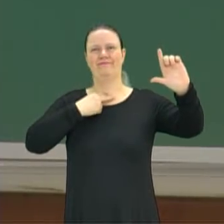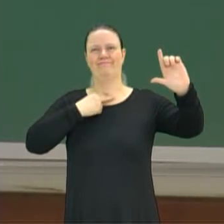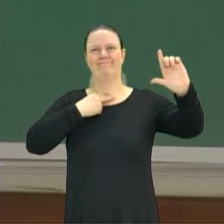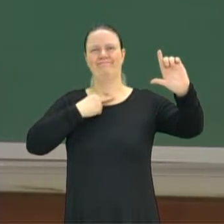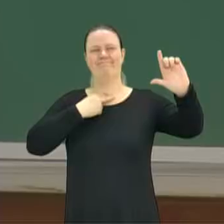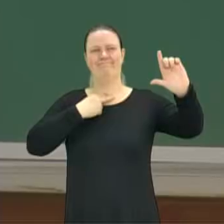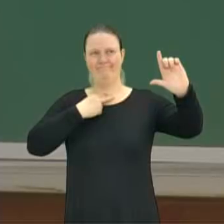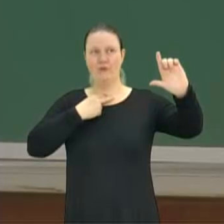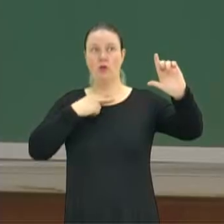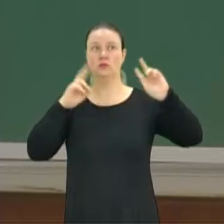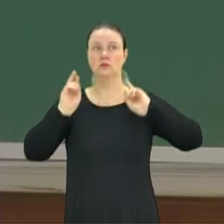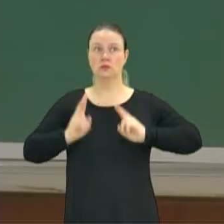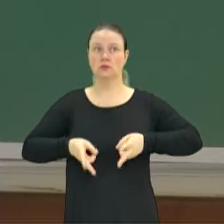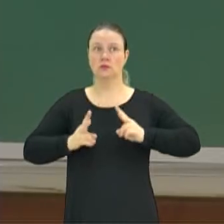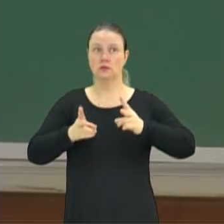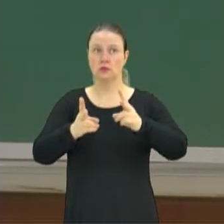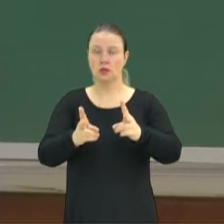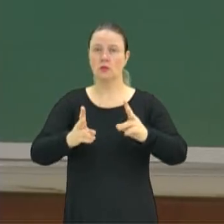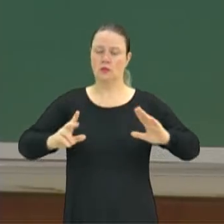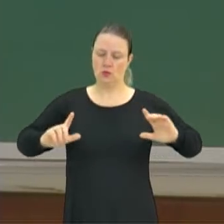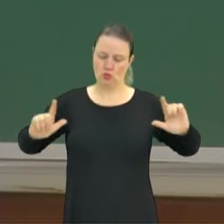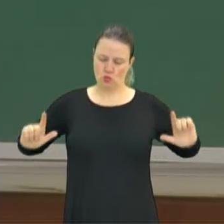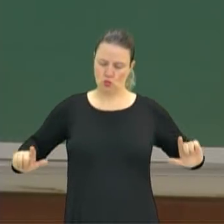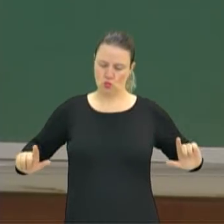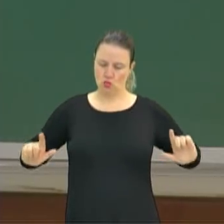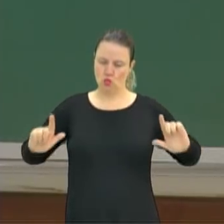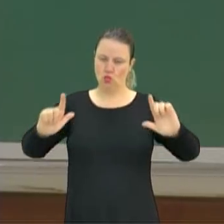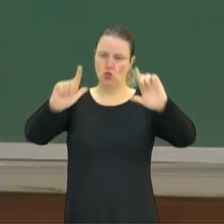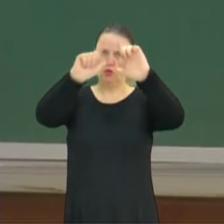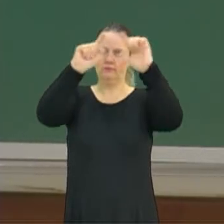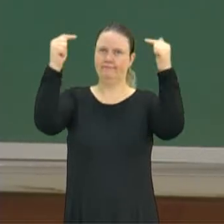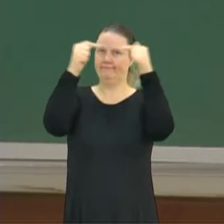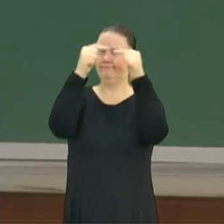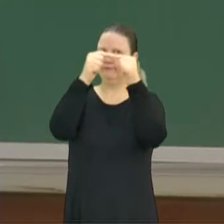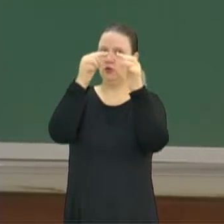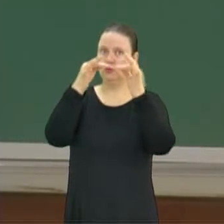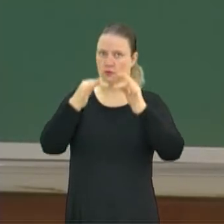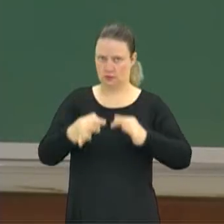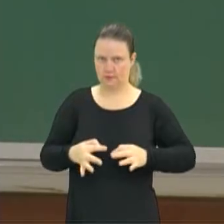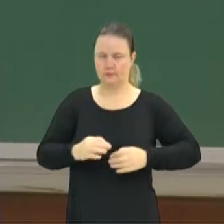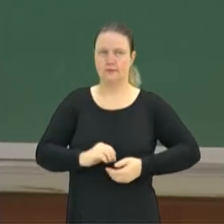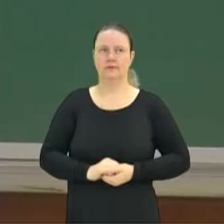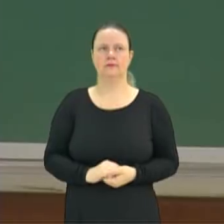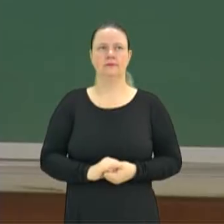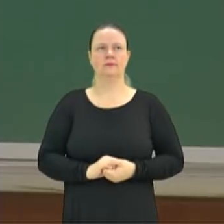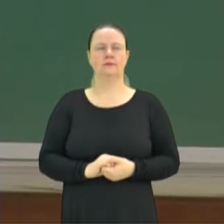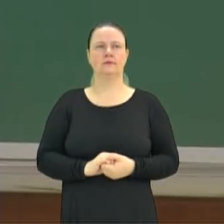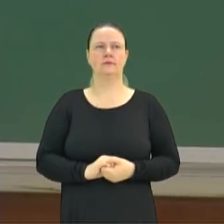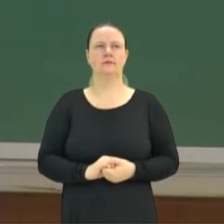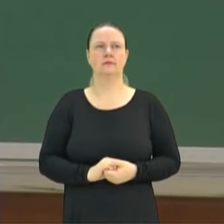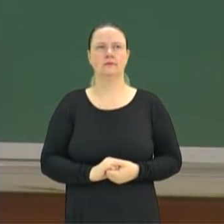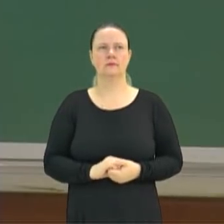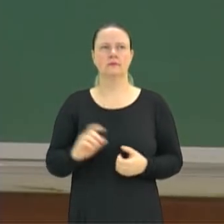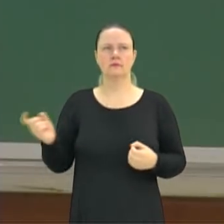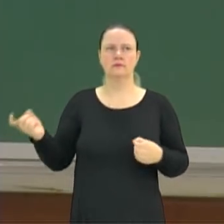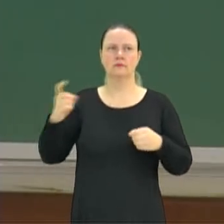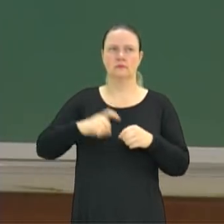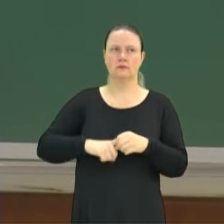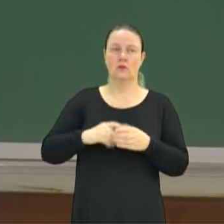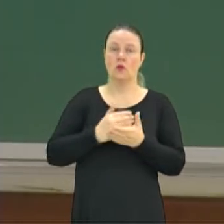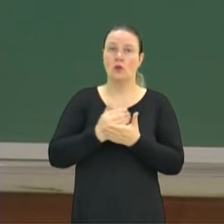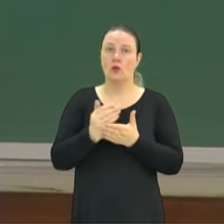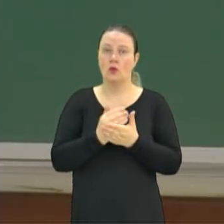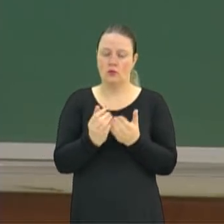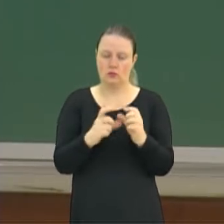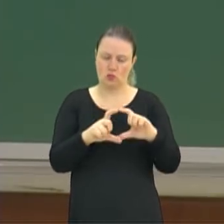por diante. Então são as pirâmides mais bonitinhas, né? Porque elas vão realmente cada degrau ficando um pouquinho menor. Tá? De volta, ó, começa pelo